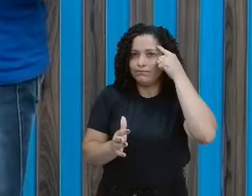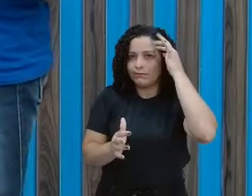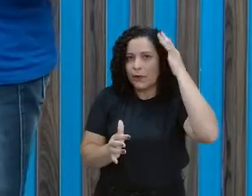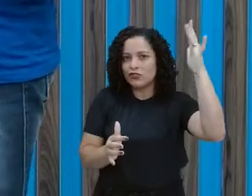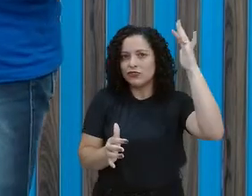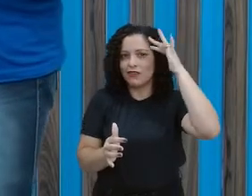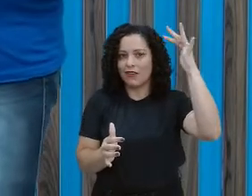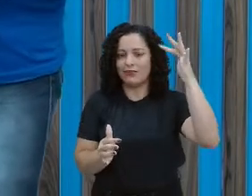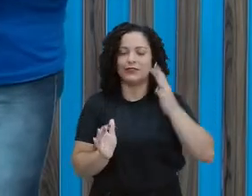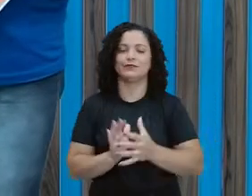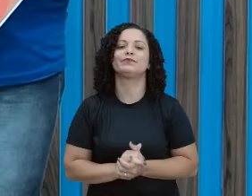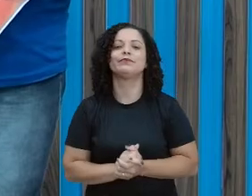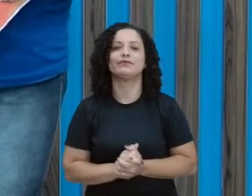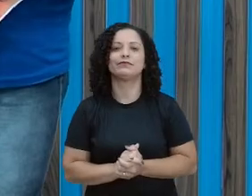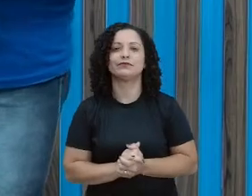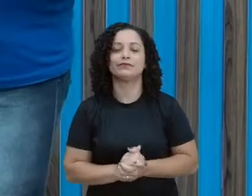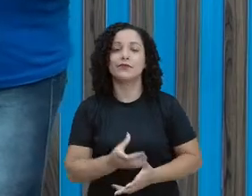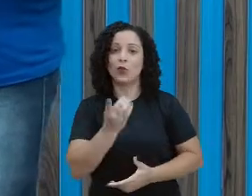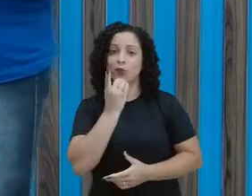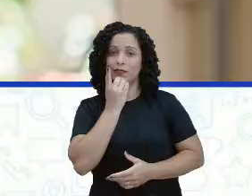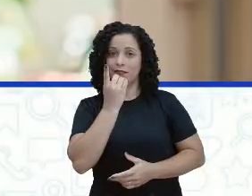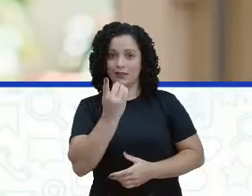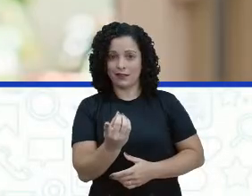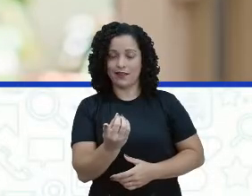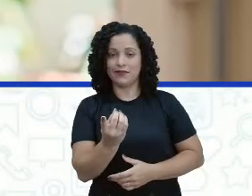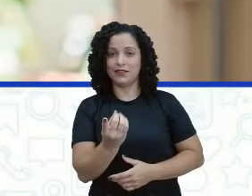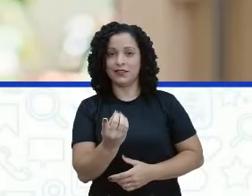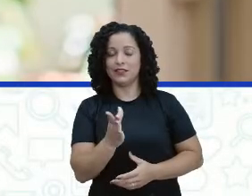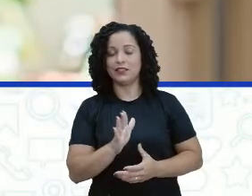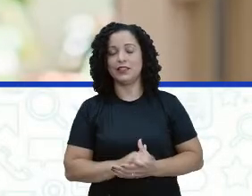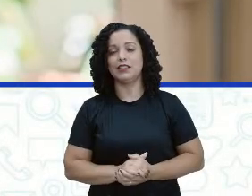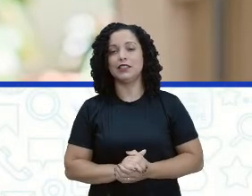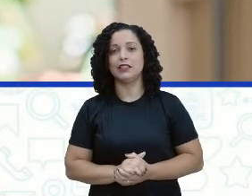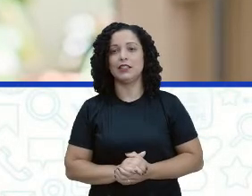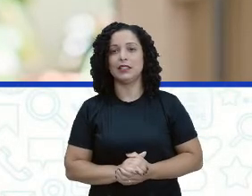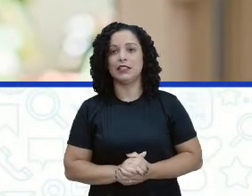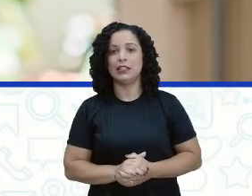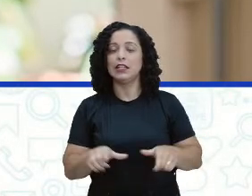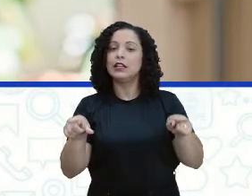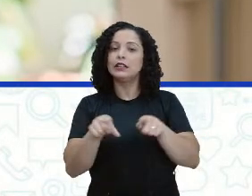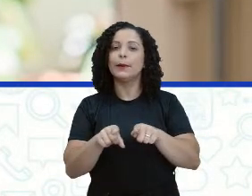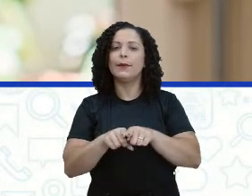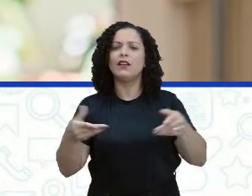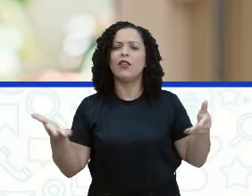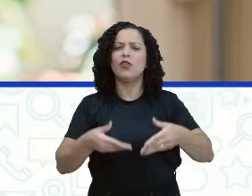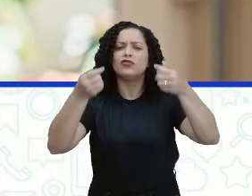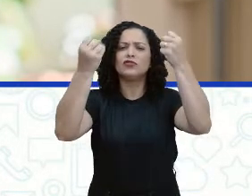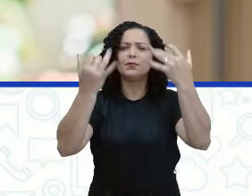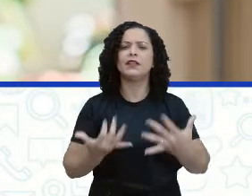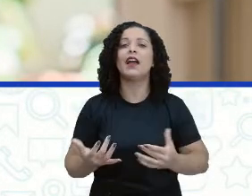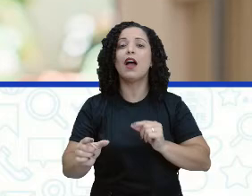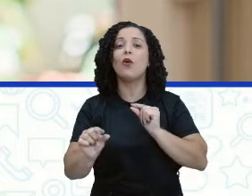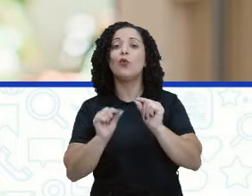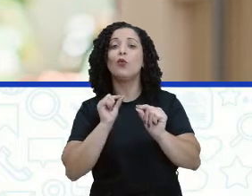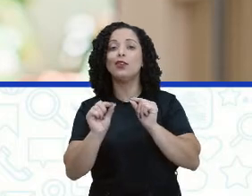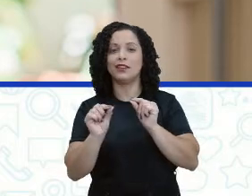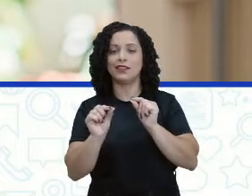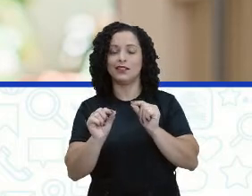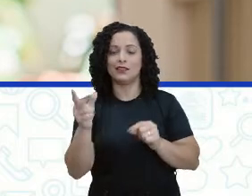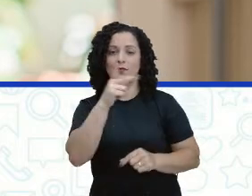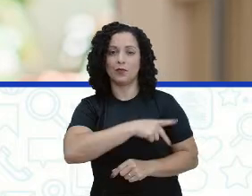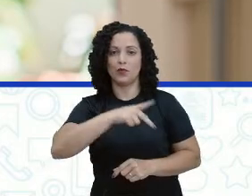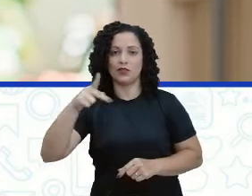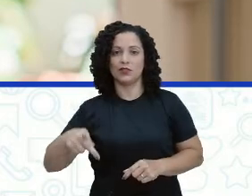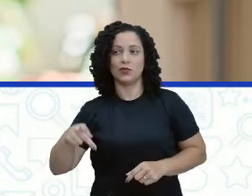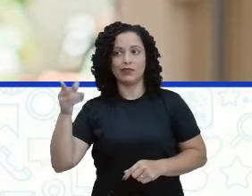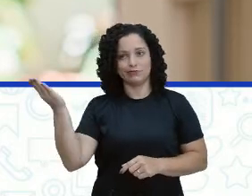Ok, então vejam aí, na questão de Darwin, eu vou aproveitar para falar um pouquinho a respeito, sabe de quê, pessoal? Como a professora Cláudia disse, quando a gente vai